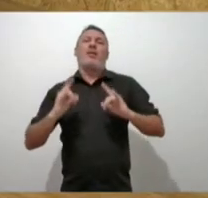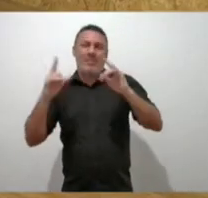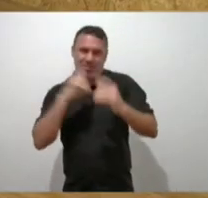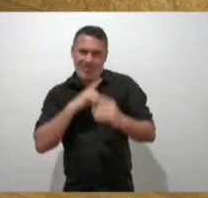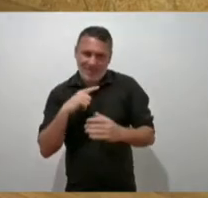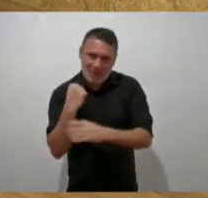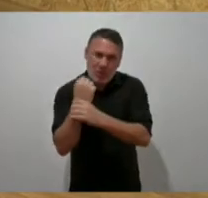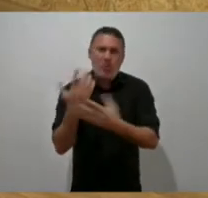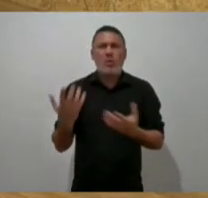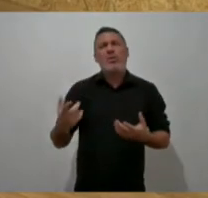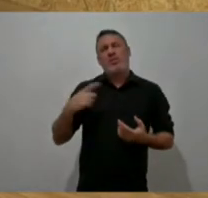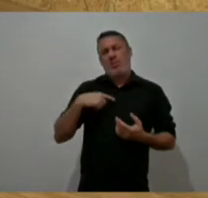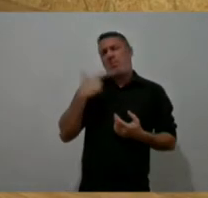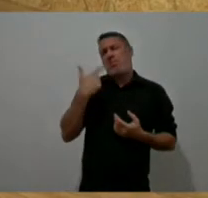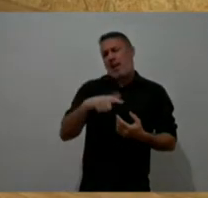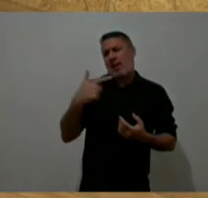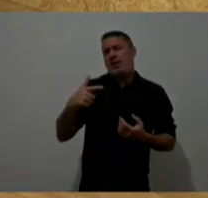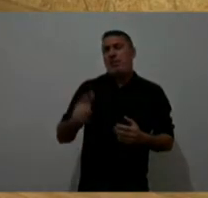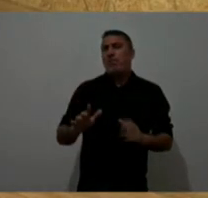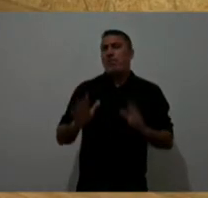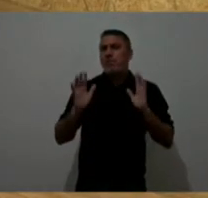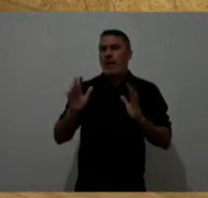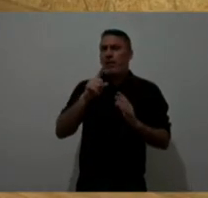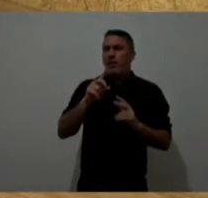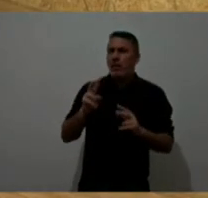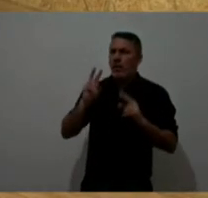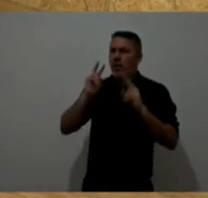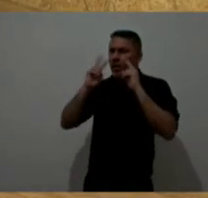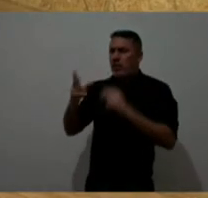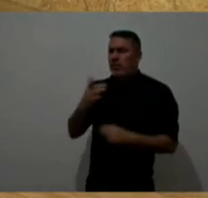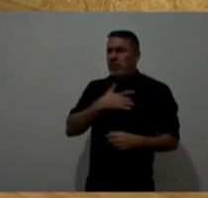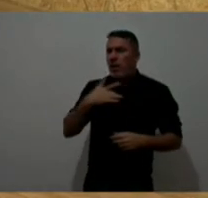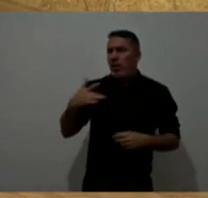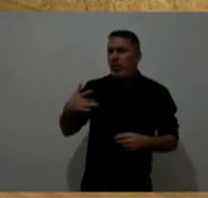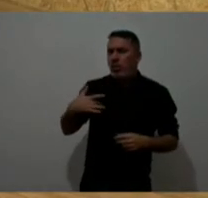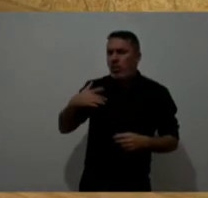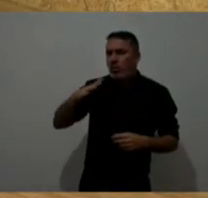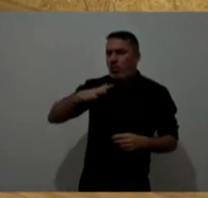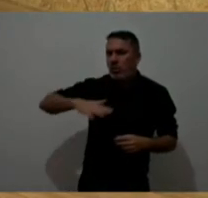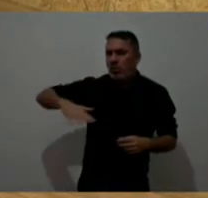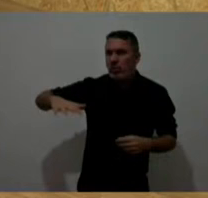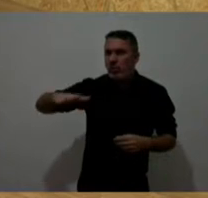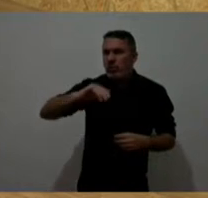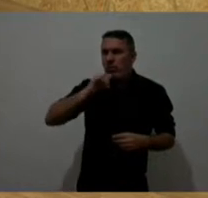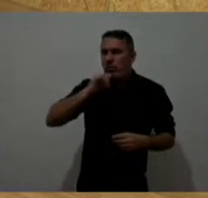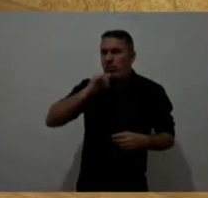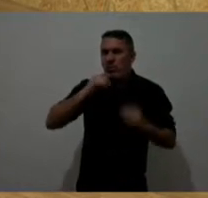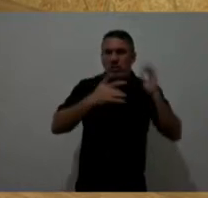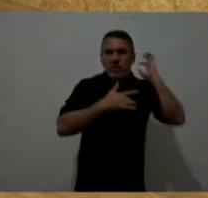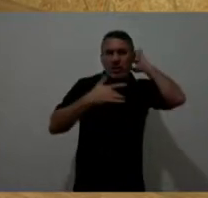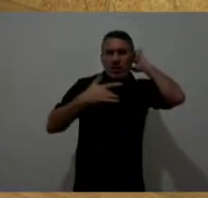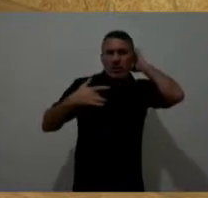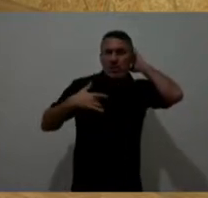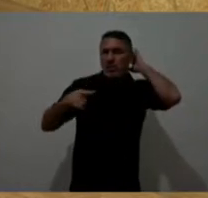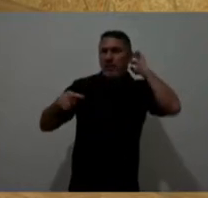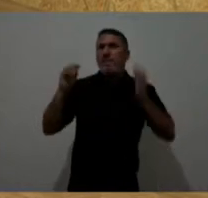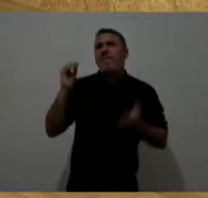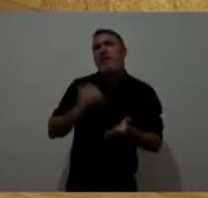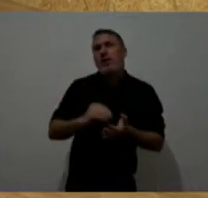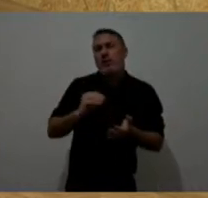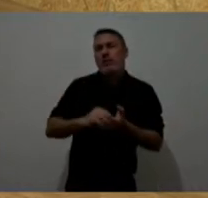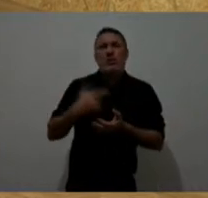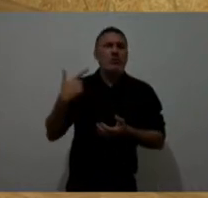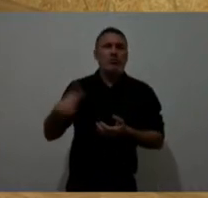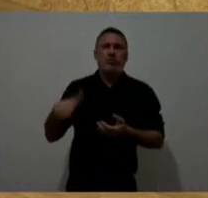proteções, mas quando você olha para a saúde, que é uma indústria carente no Brasil, se